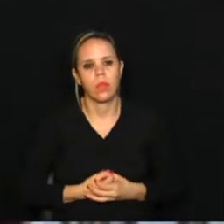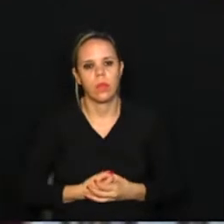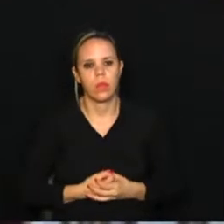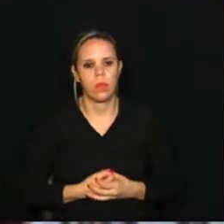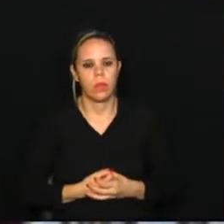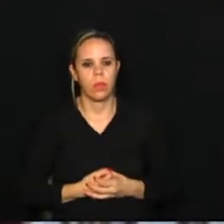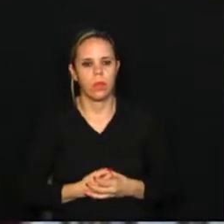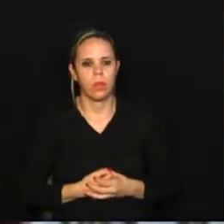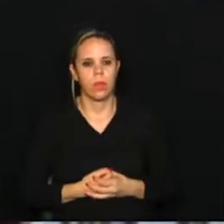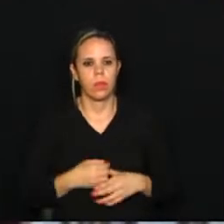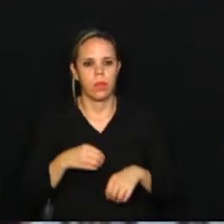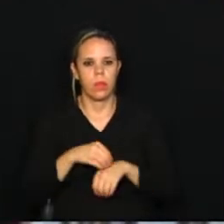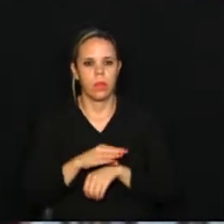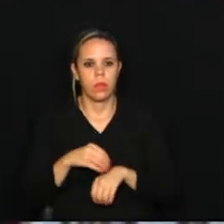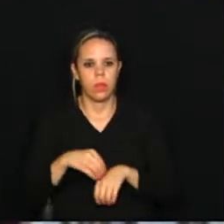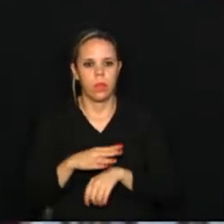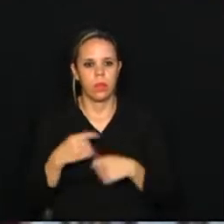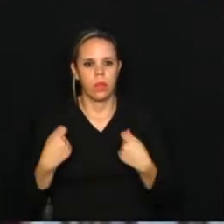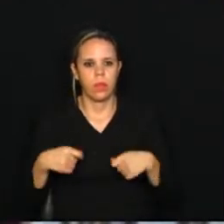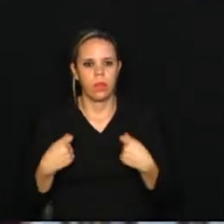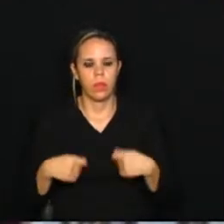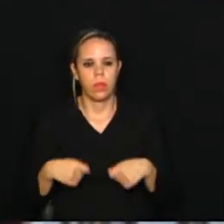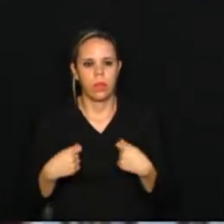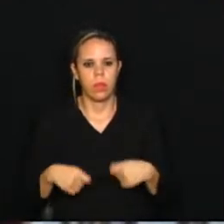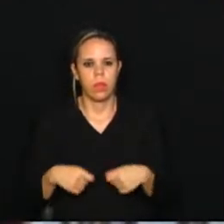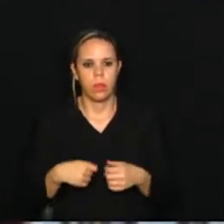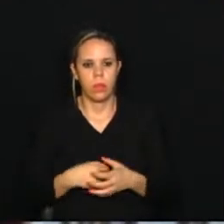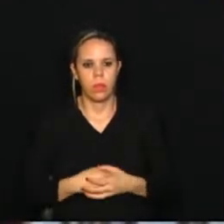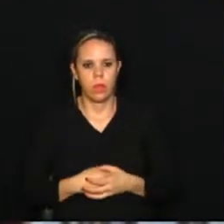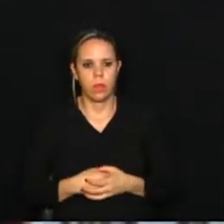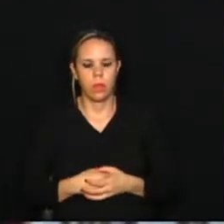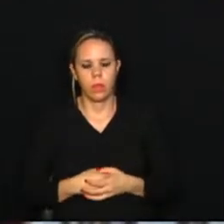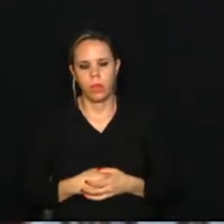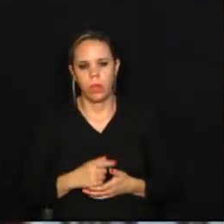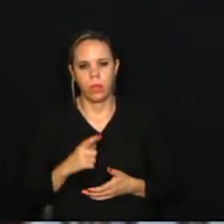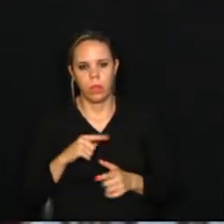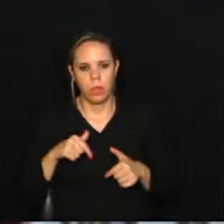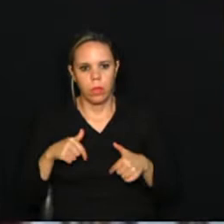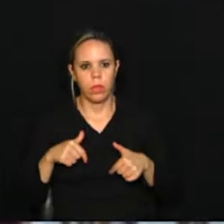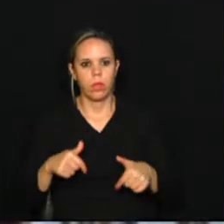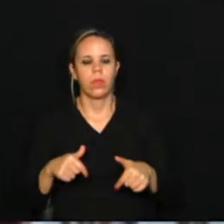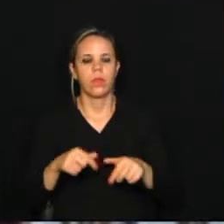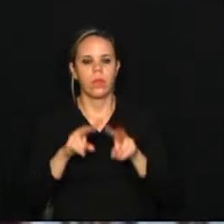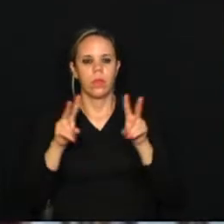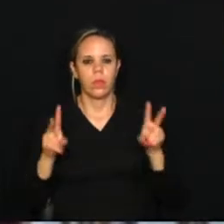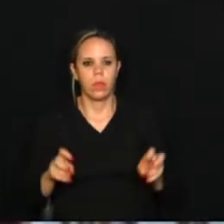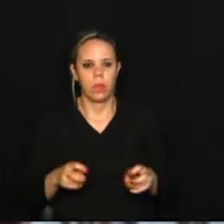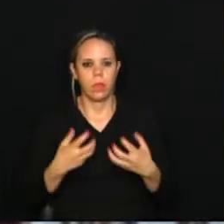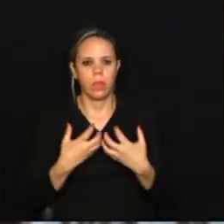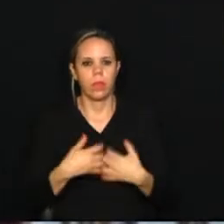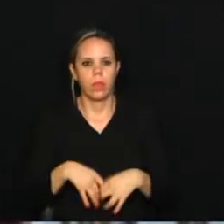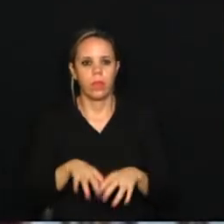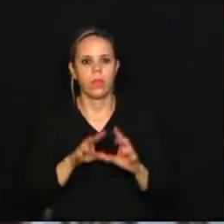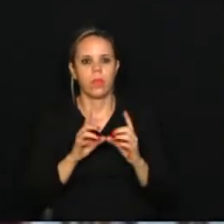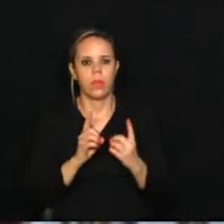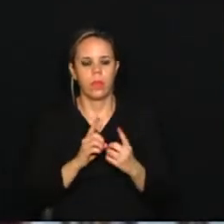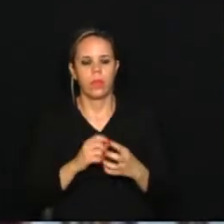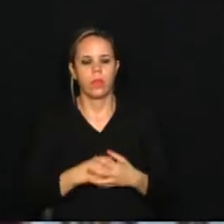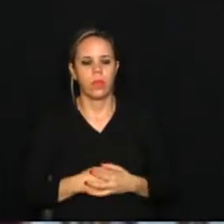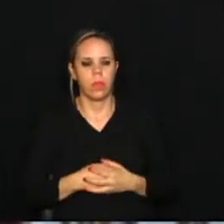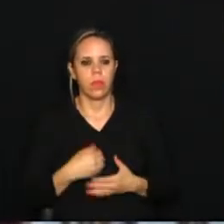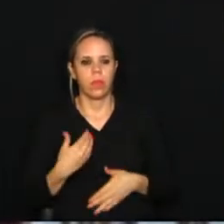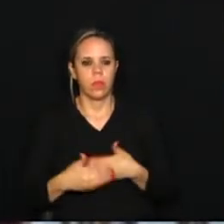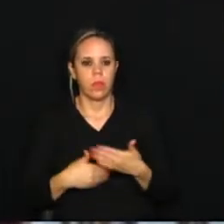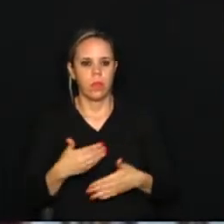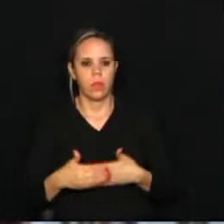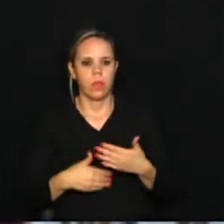para as indicações que precisavam ser tomadas em termos do funcionamento